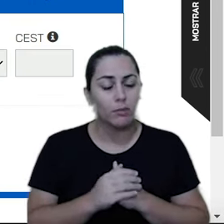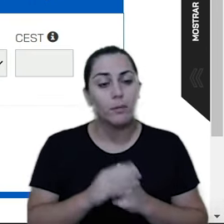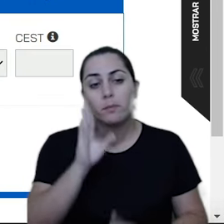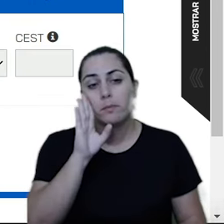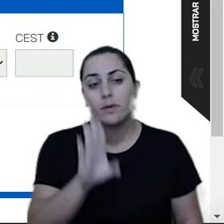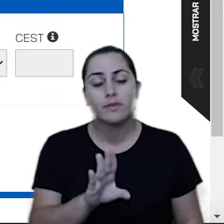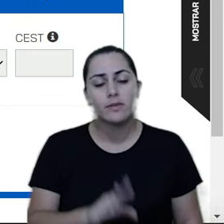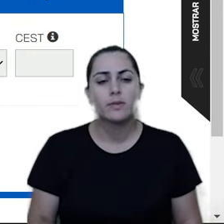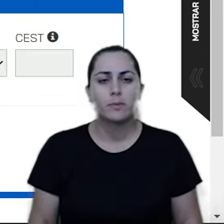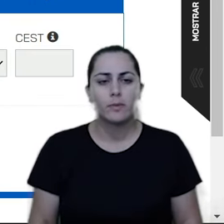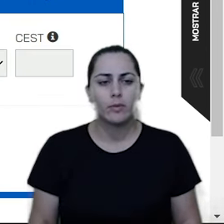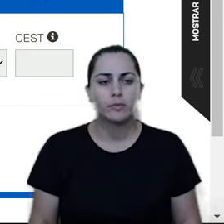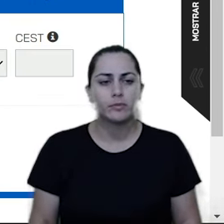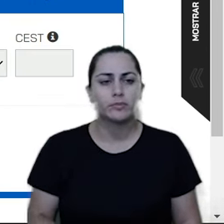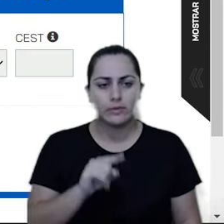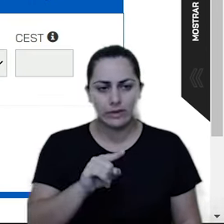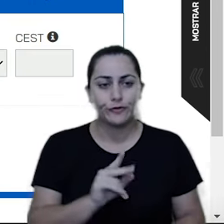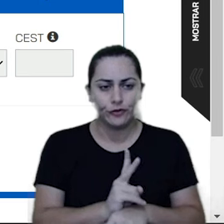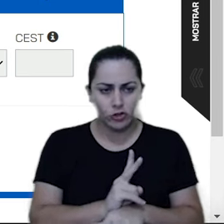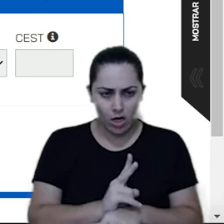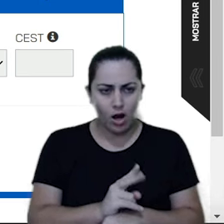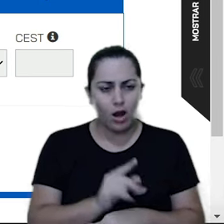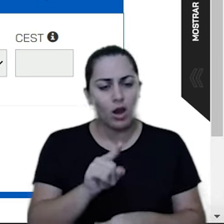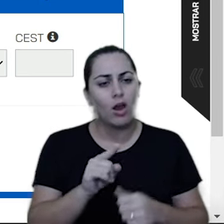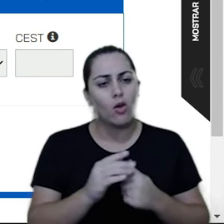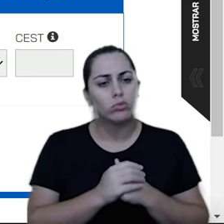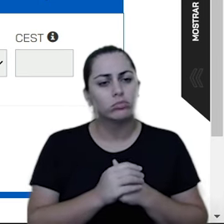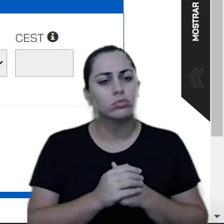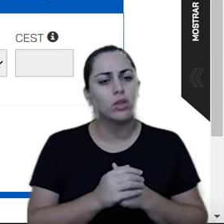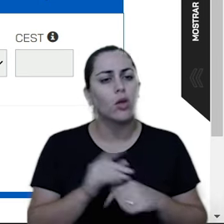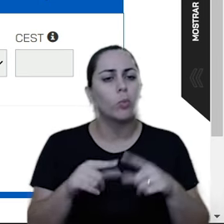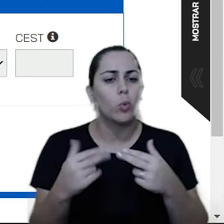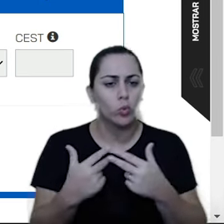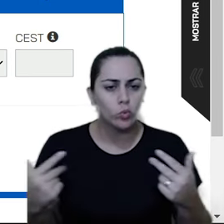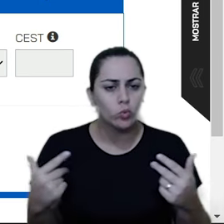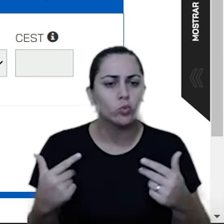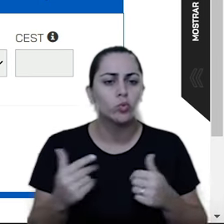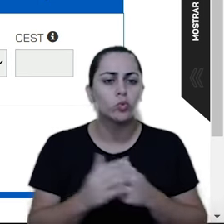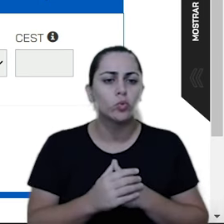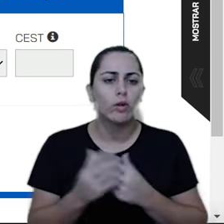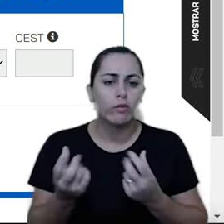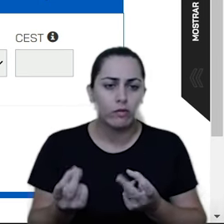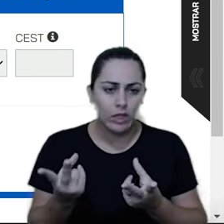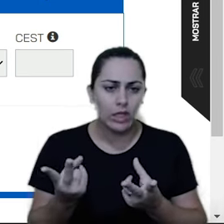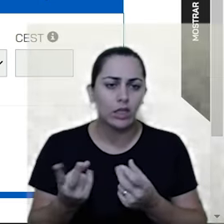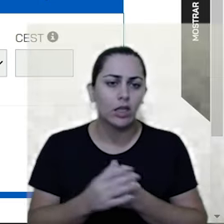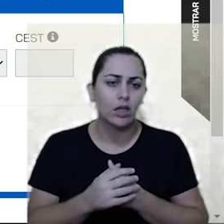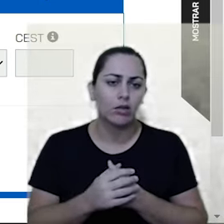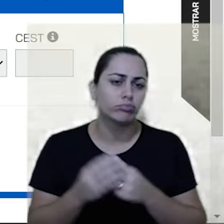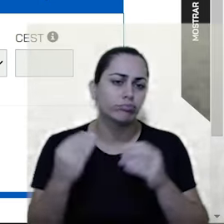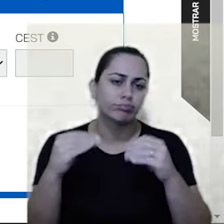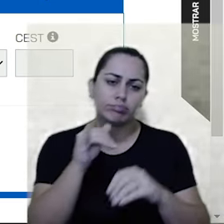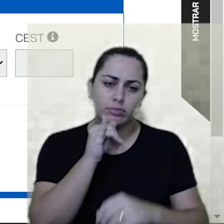que interessa de fato aqui vou aqui na parte fiscal Eu aponto o tipo de produto ele é uma mercadoria para mim que é de revenda eu vou colocar